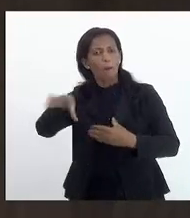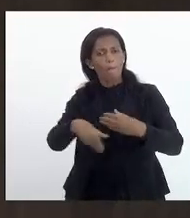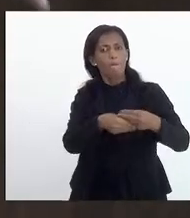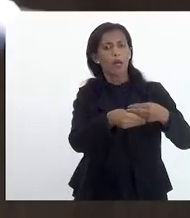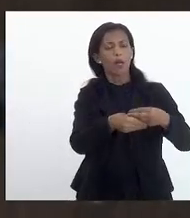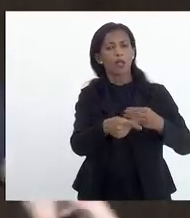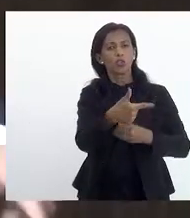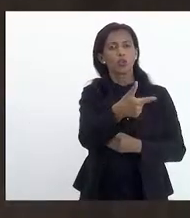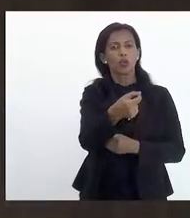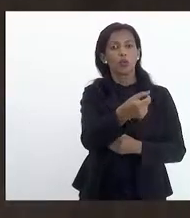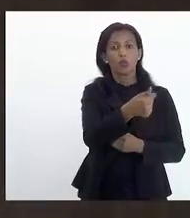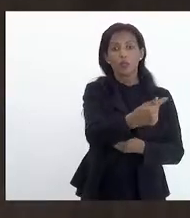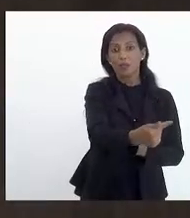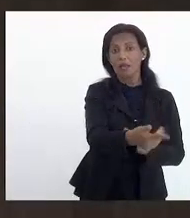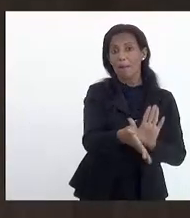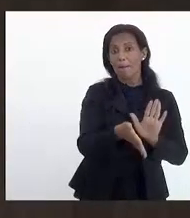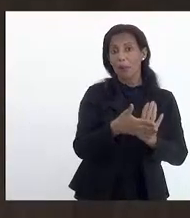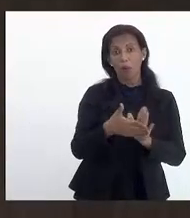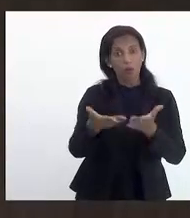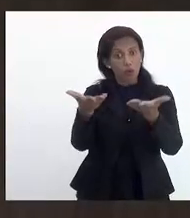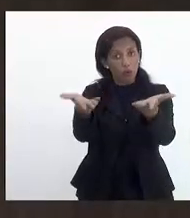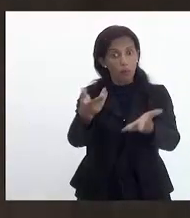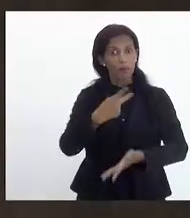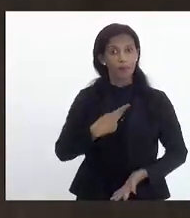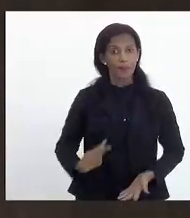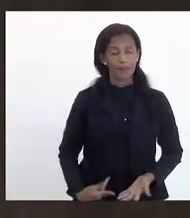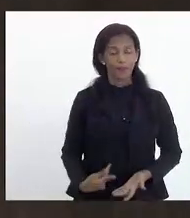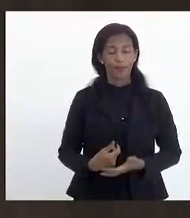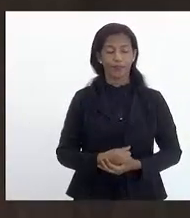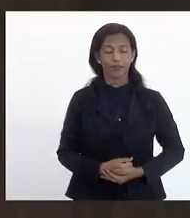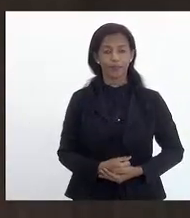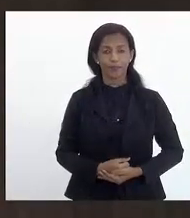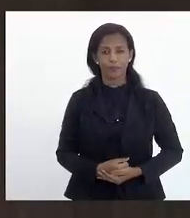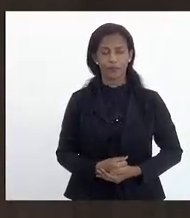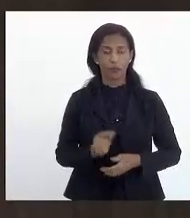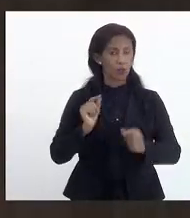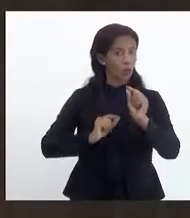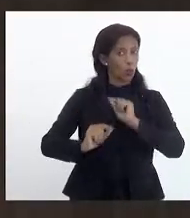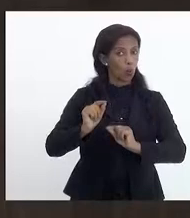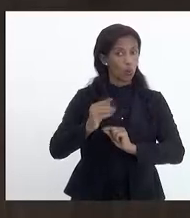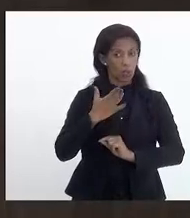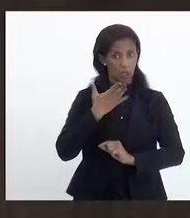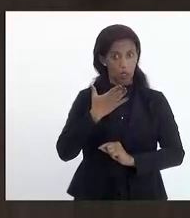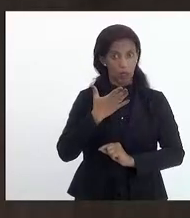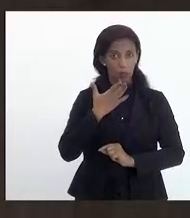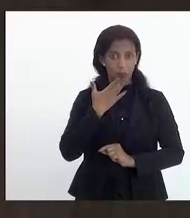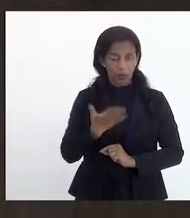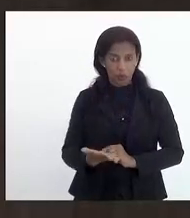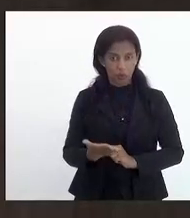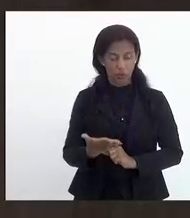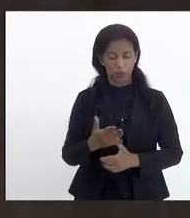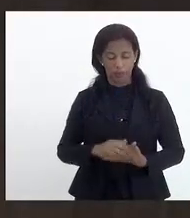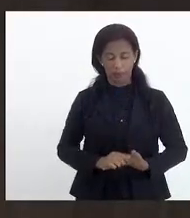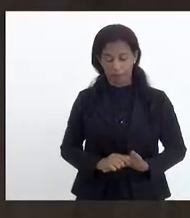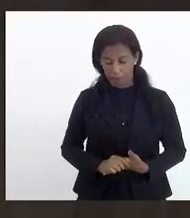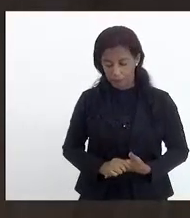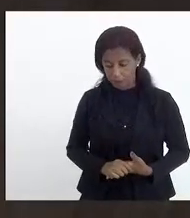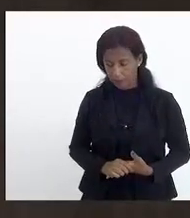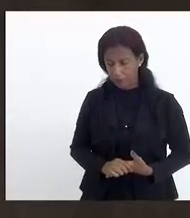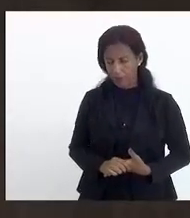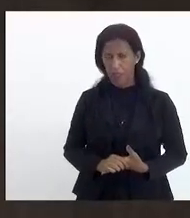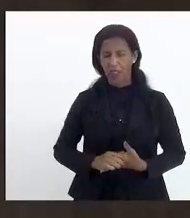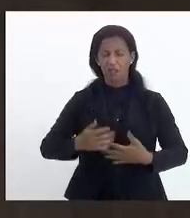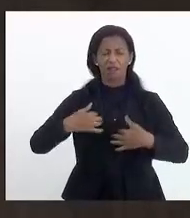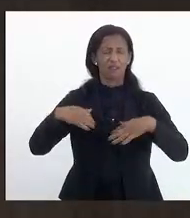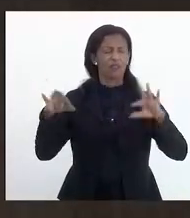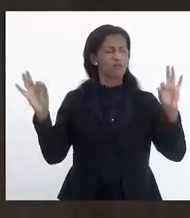de 2017, proposto por Vossa Excelência. O que eu pedi a Vossa Excelência, e eu termino a minha fala, sem de